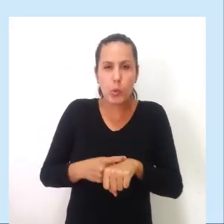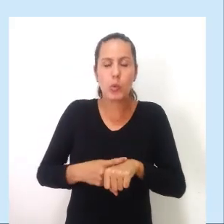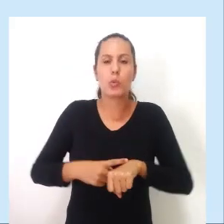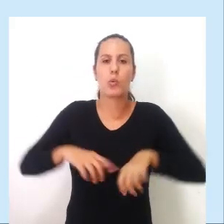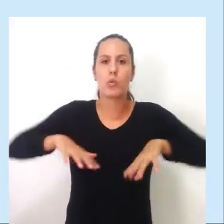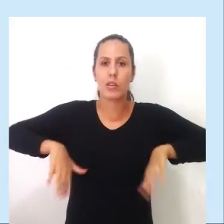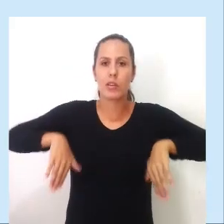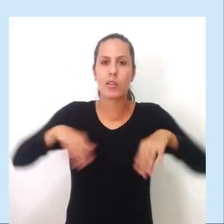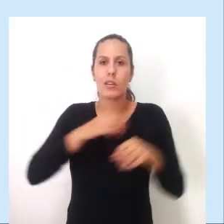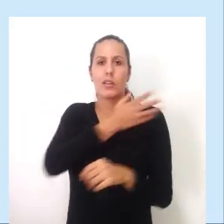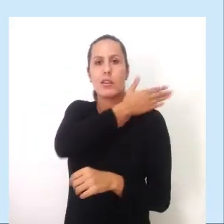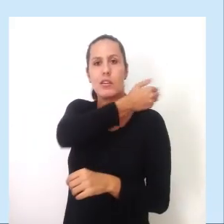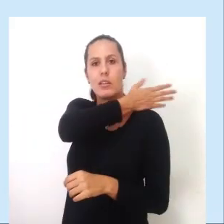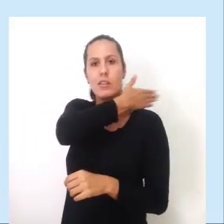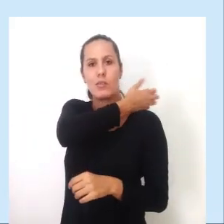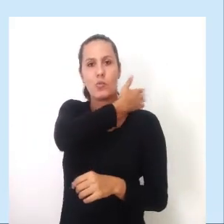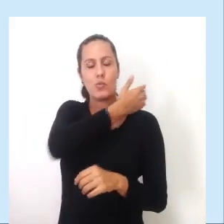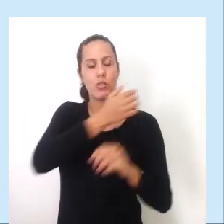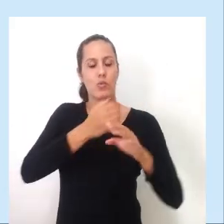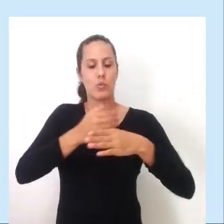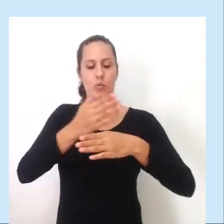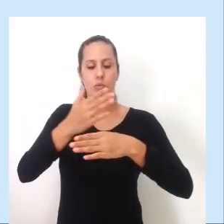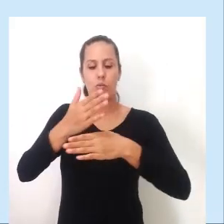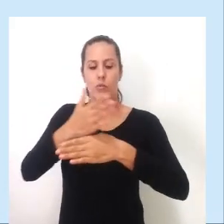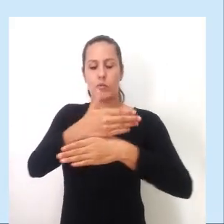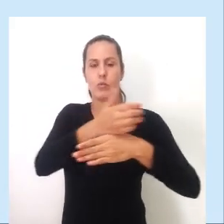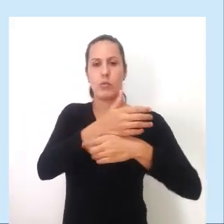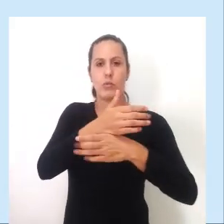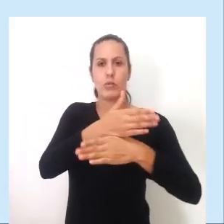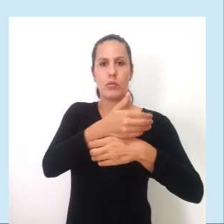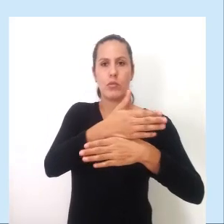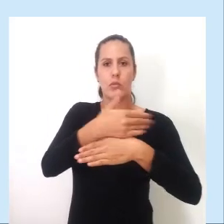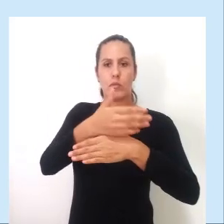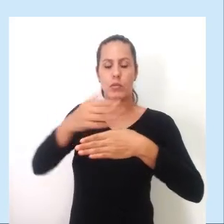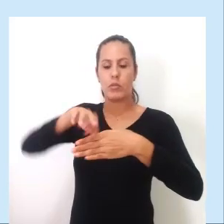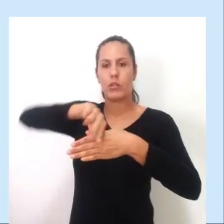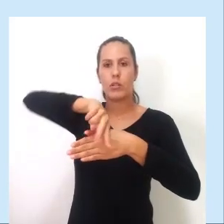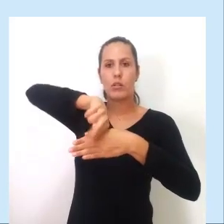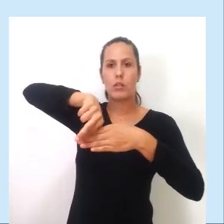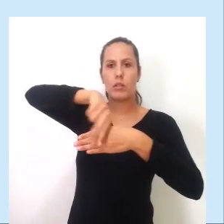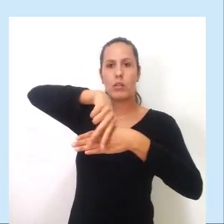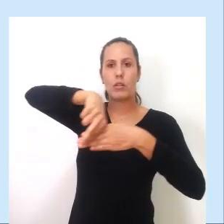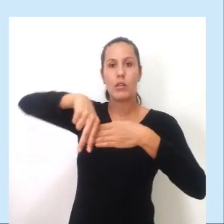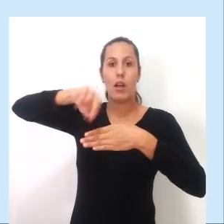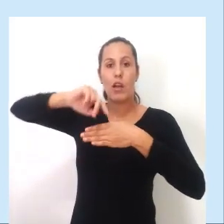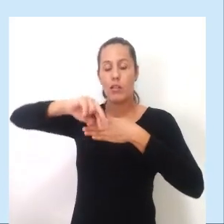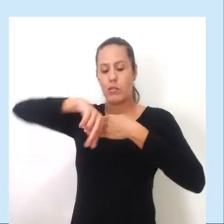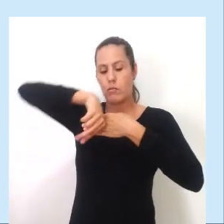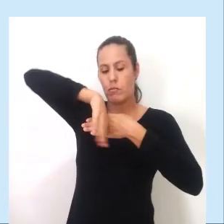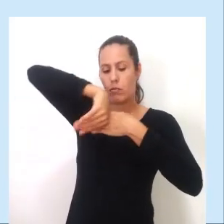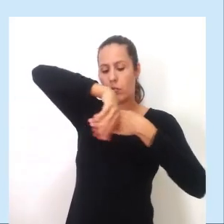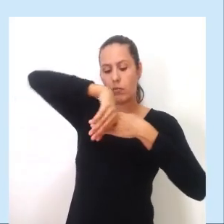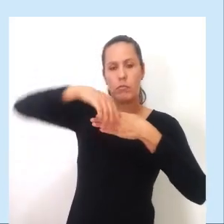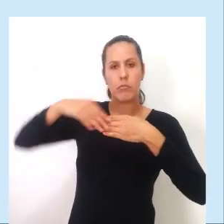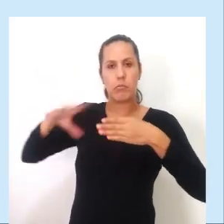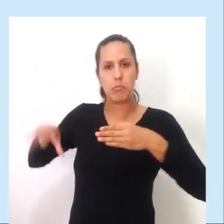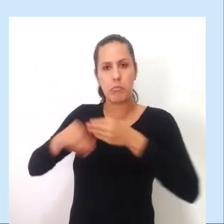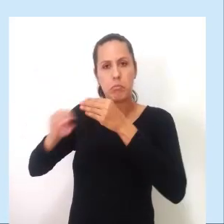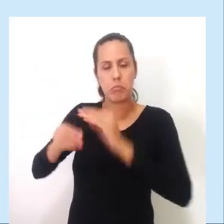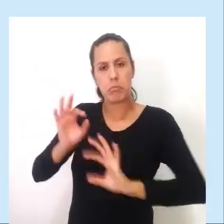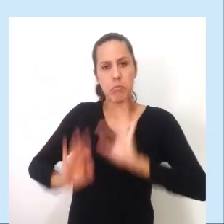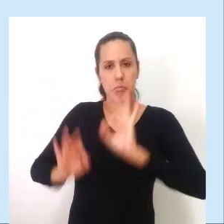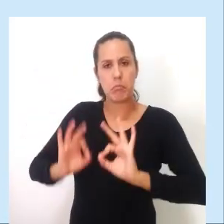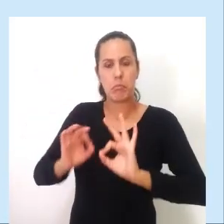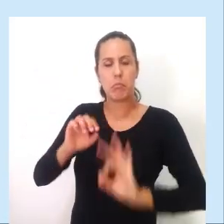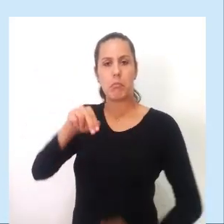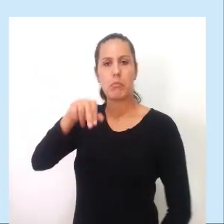a gente já falou de fósseis de transição, aquele que tem 2 grupos de organismo, é um